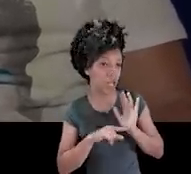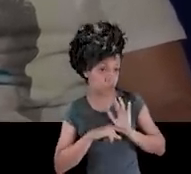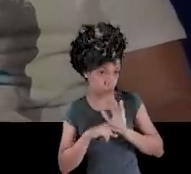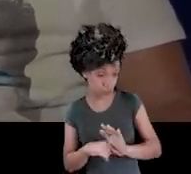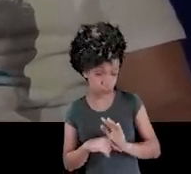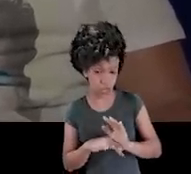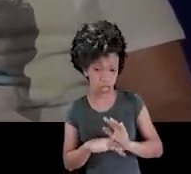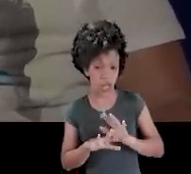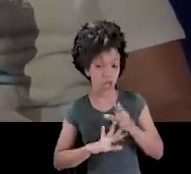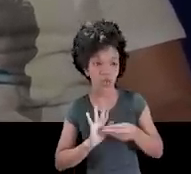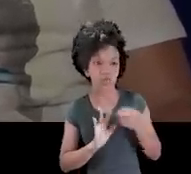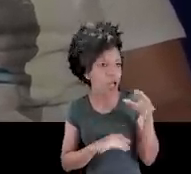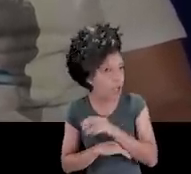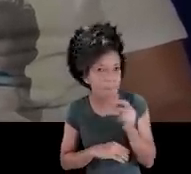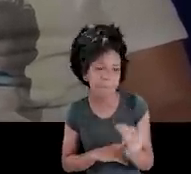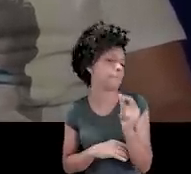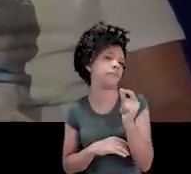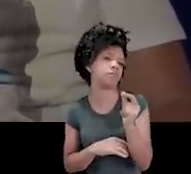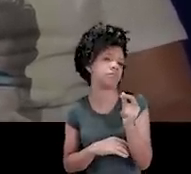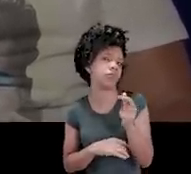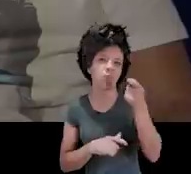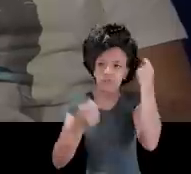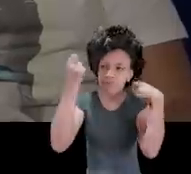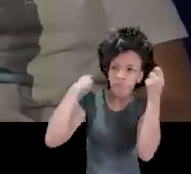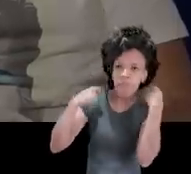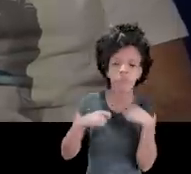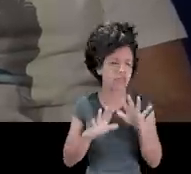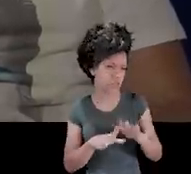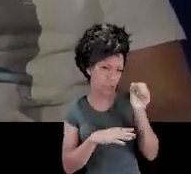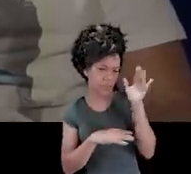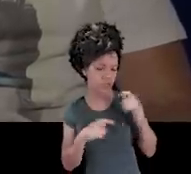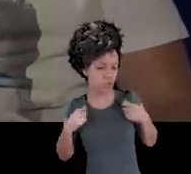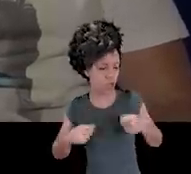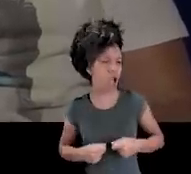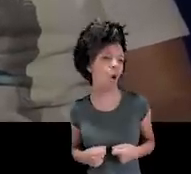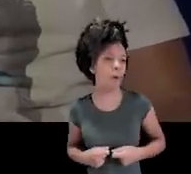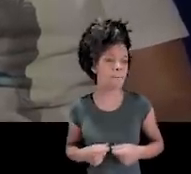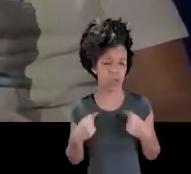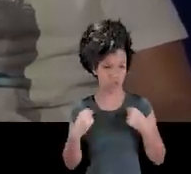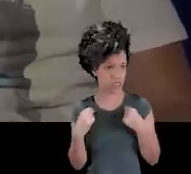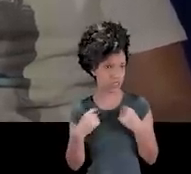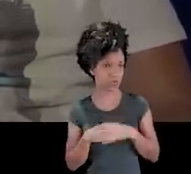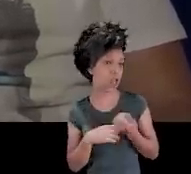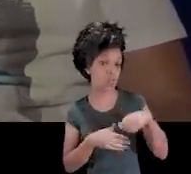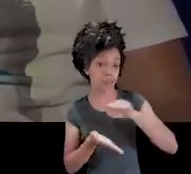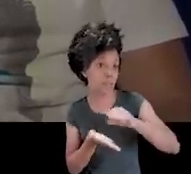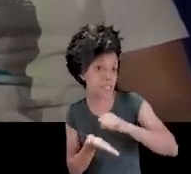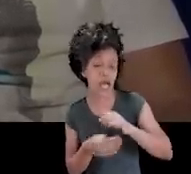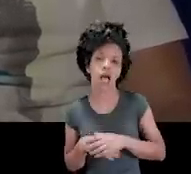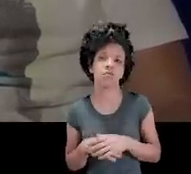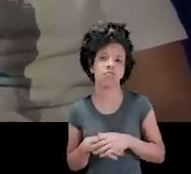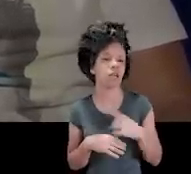ajuda é tudo ser muito mais rápido. Não tem que ficar penteando nem nada. Então, assim, imagina uma roupa, um tecido, você não precisa passar,